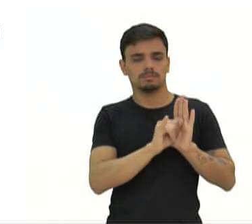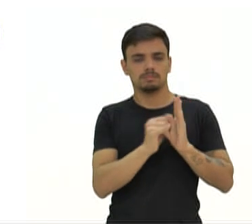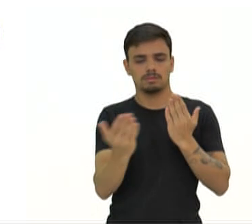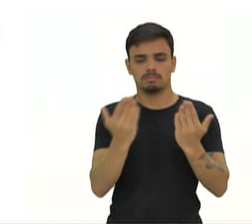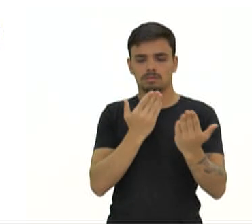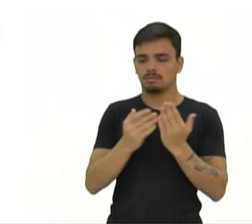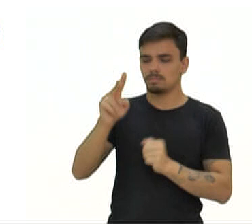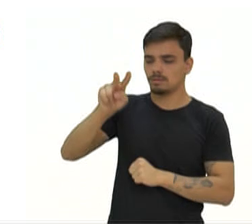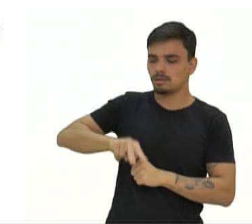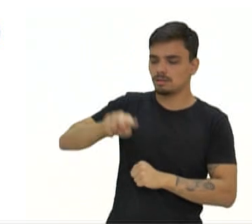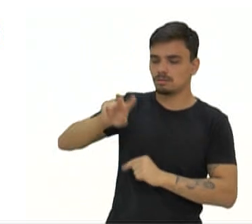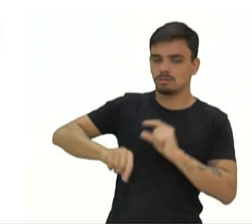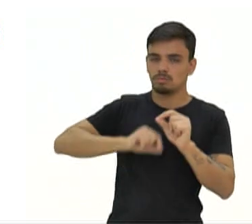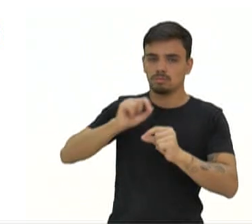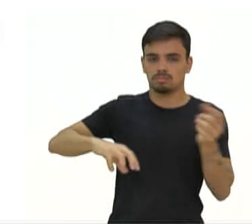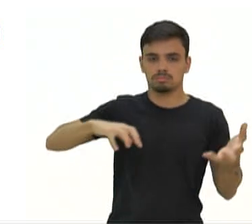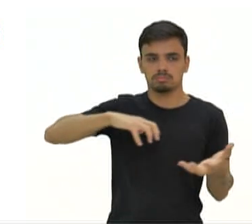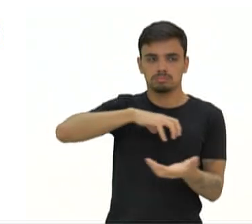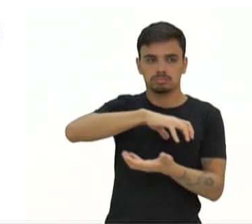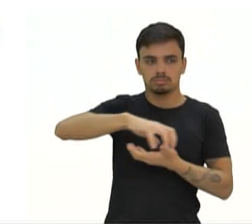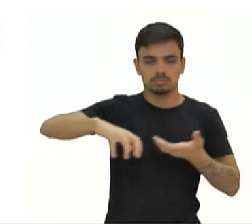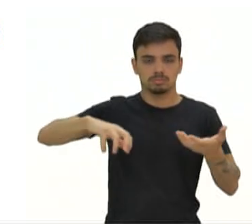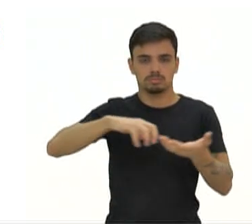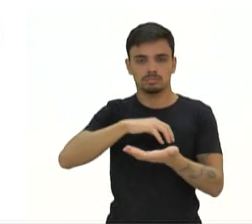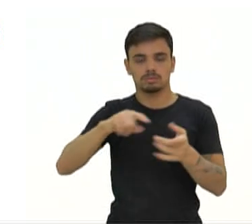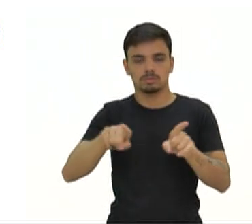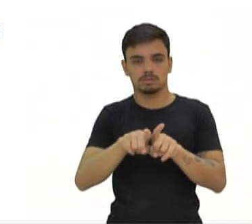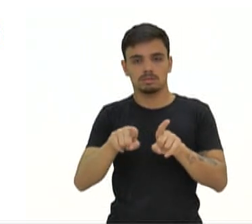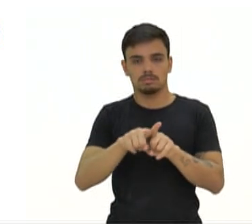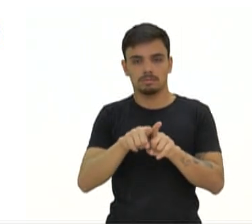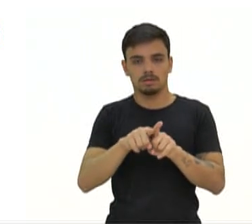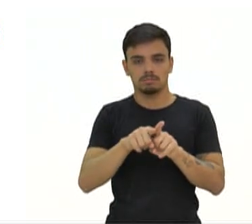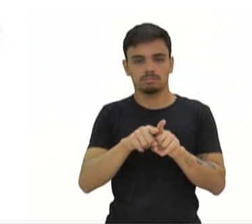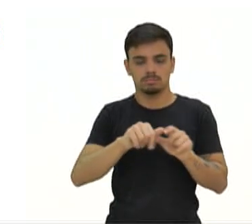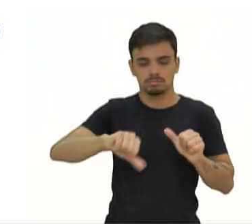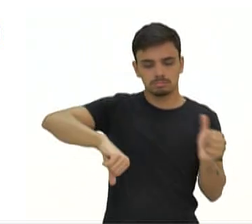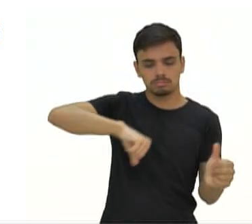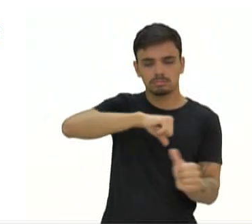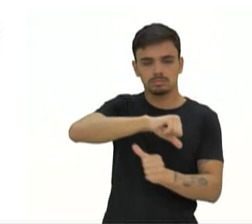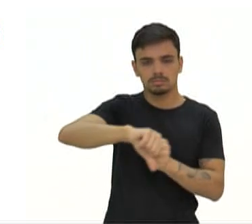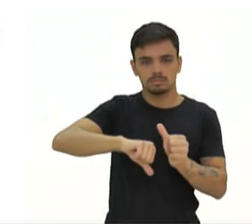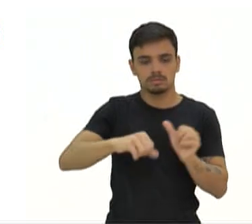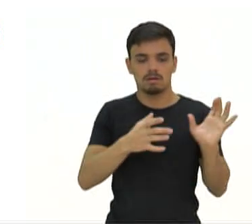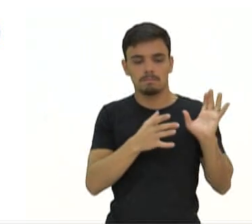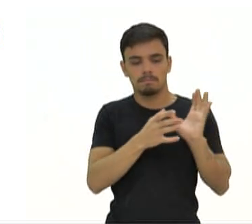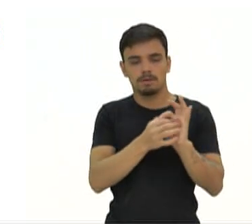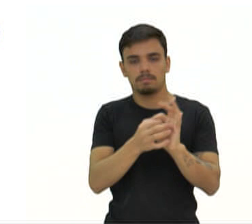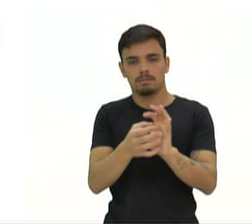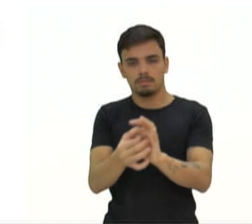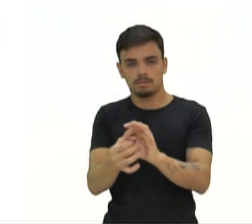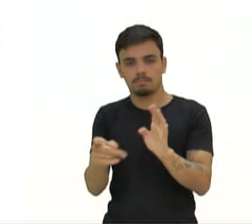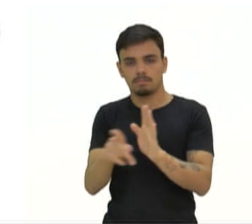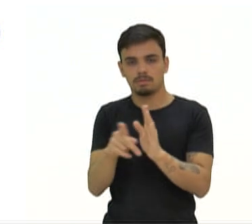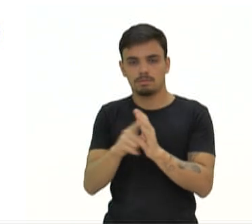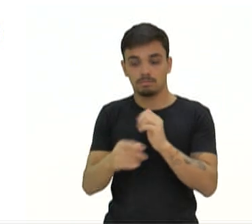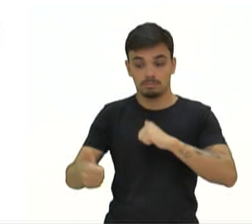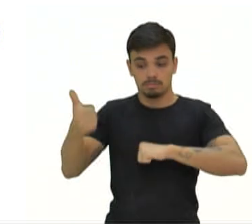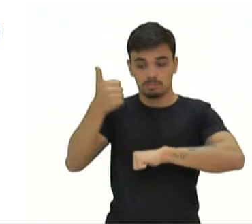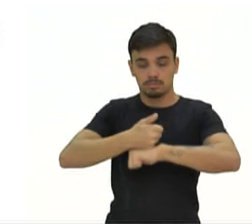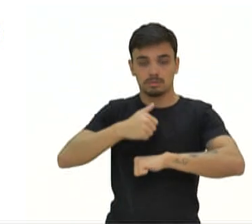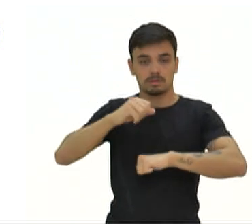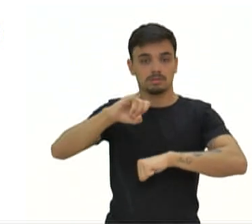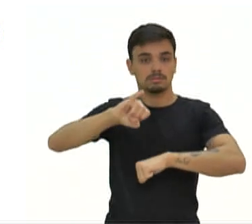e analisar as rebeliões, movimentos contestatórios, ao poder